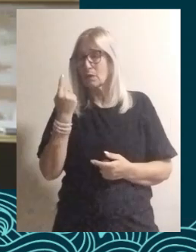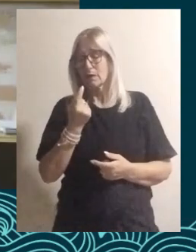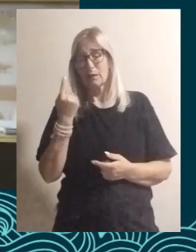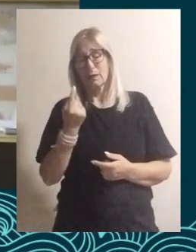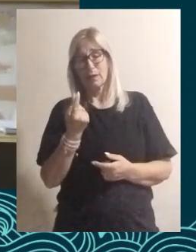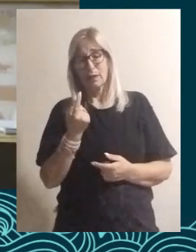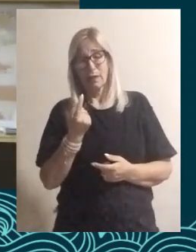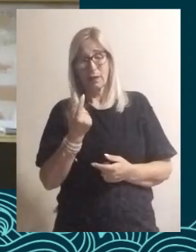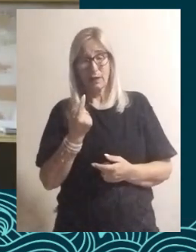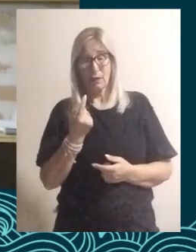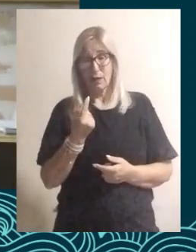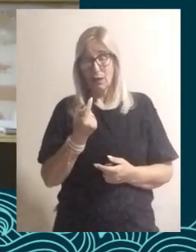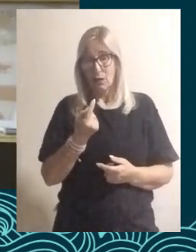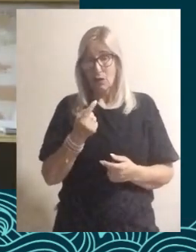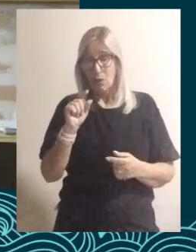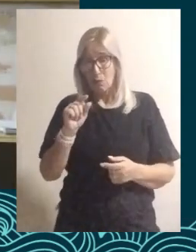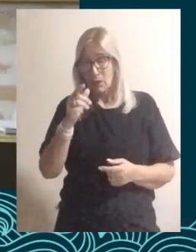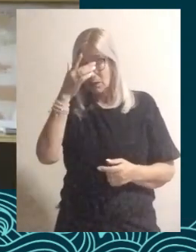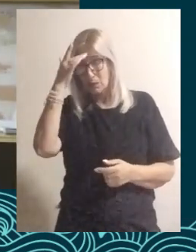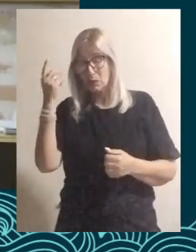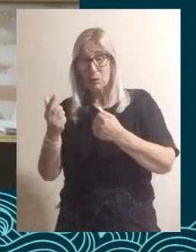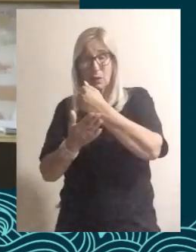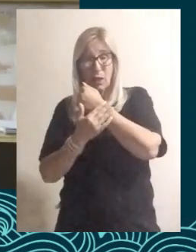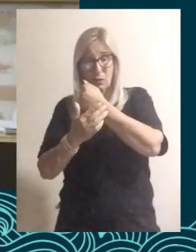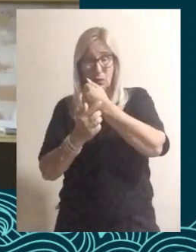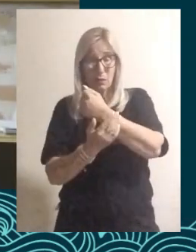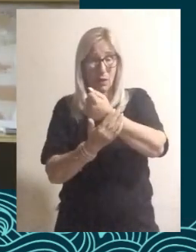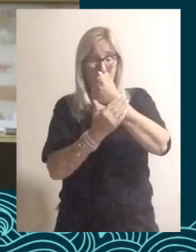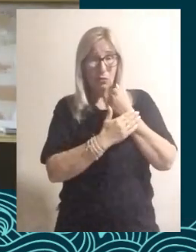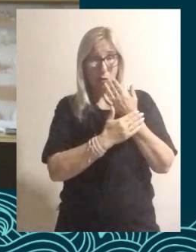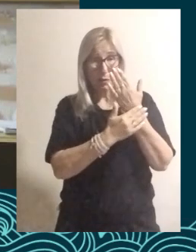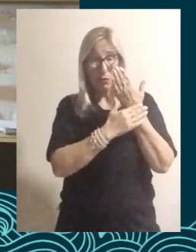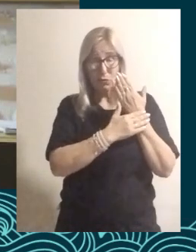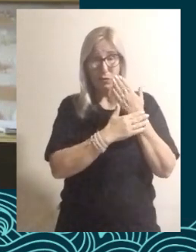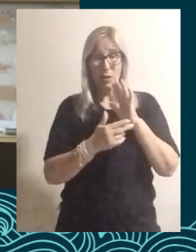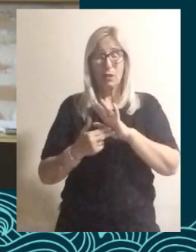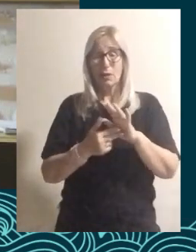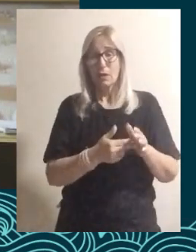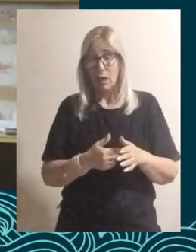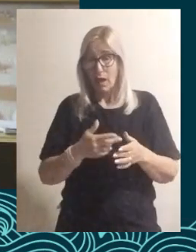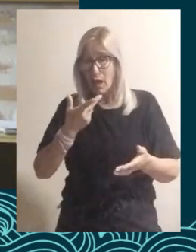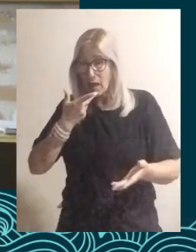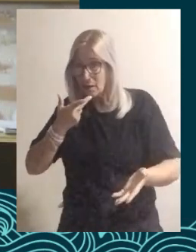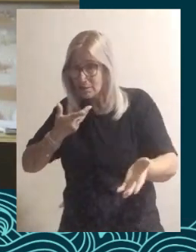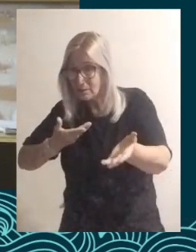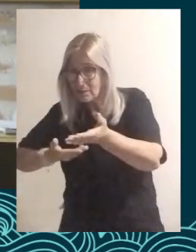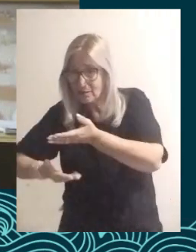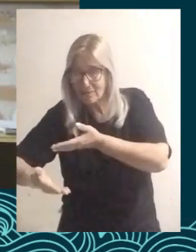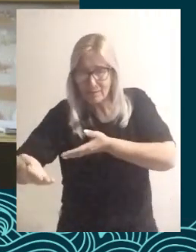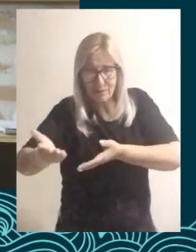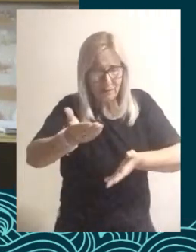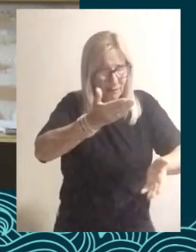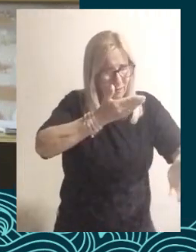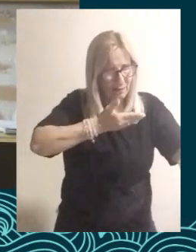quietas, né? Sozinha e com poucas pessoas. Então, assim, a importância que é a gente criar